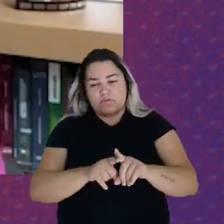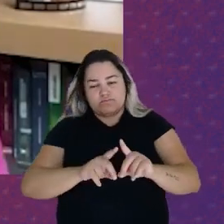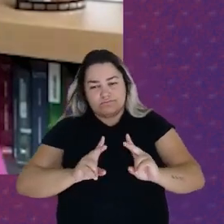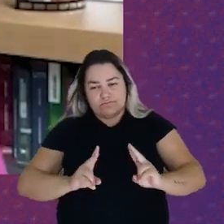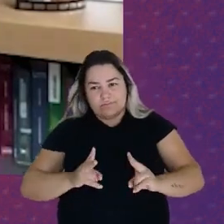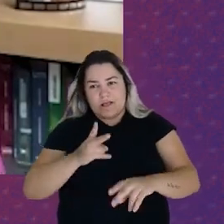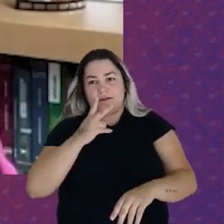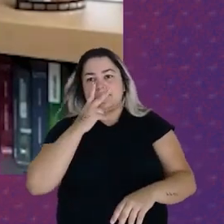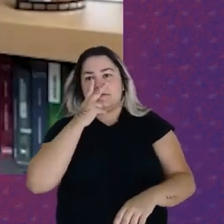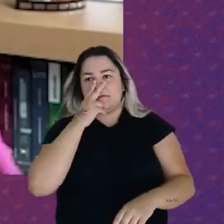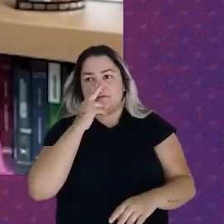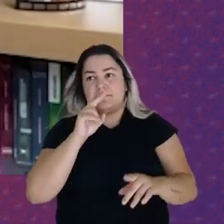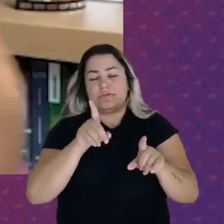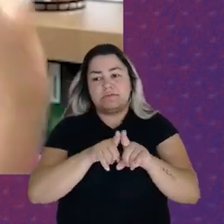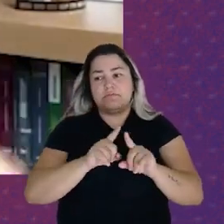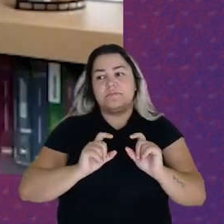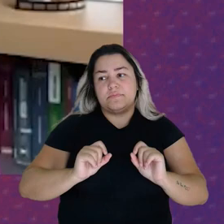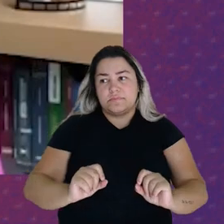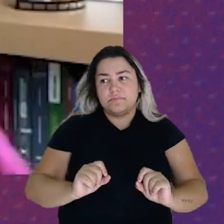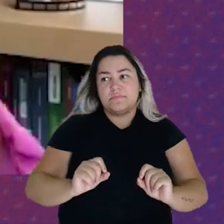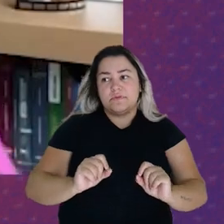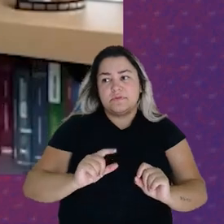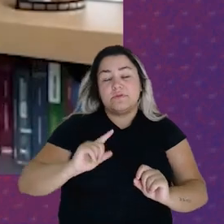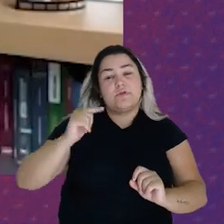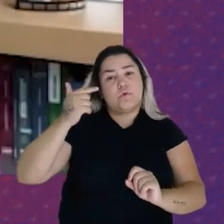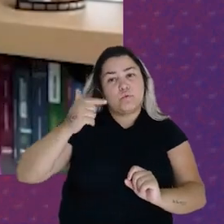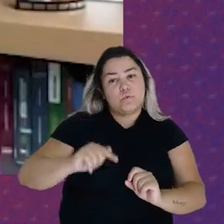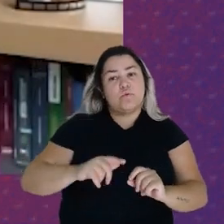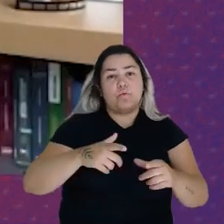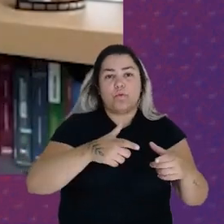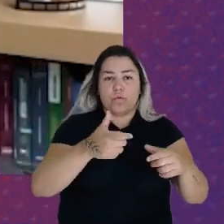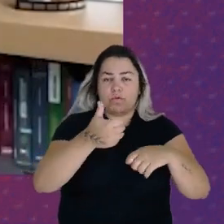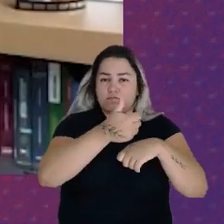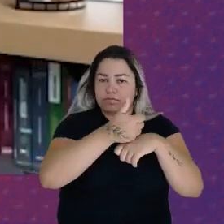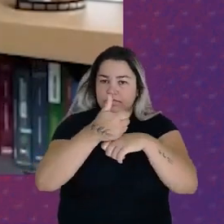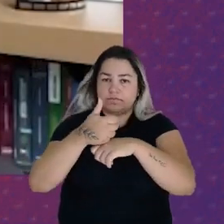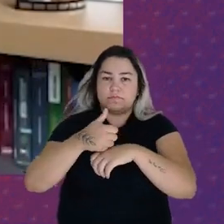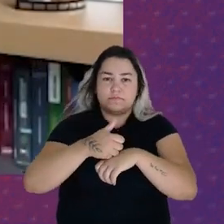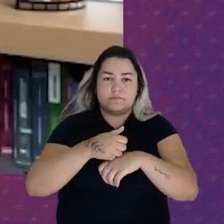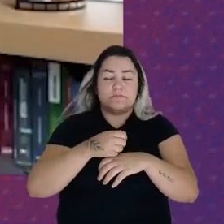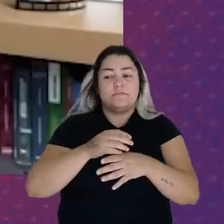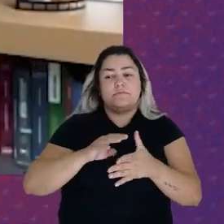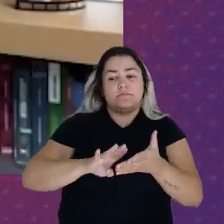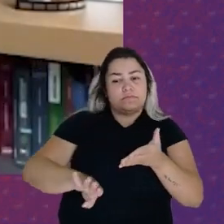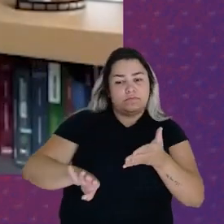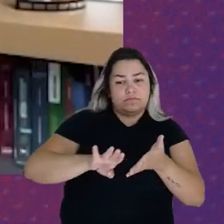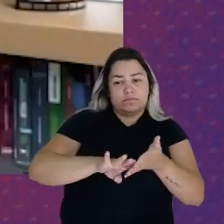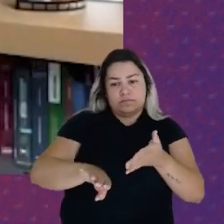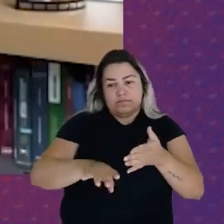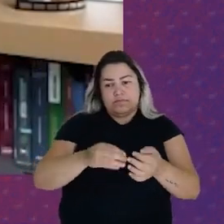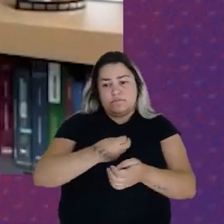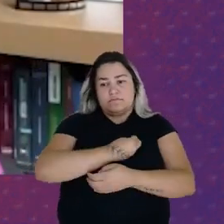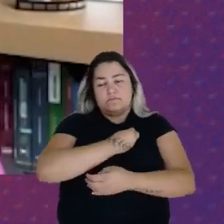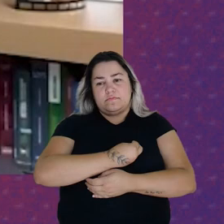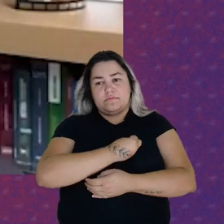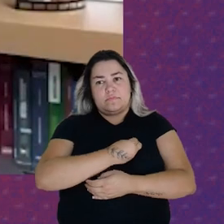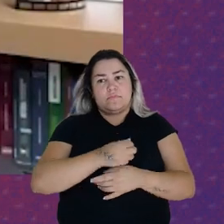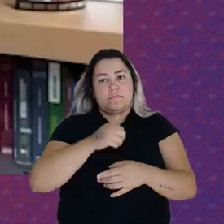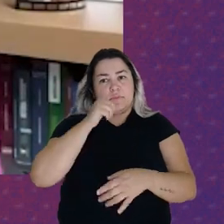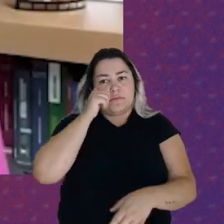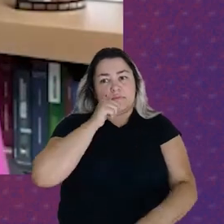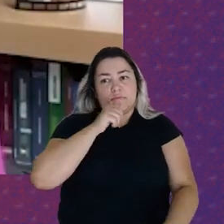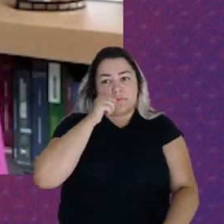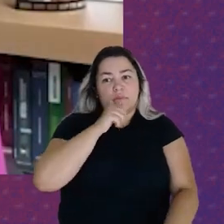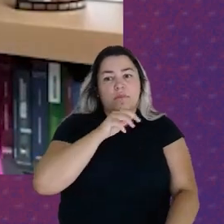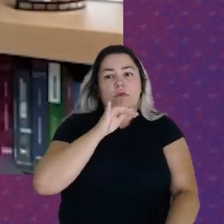e fica realmente sendo um espaço de exclusão da participação das mulheres. Vou dar um